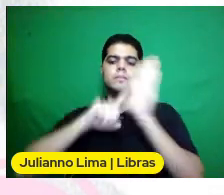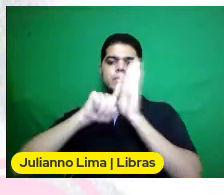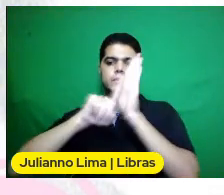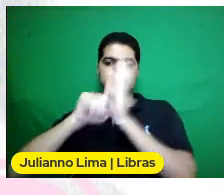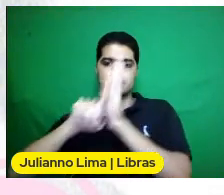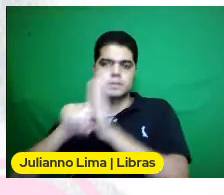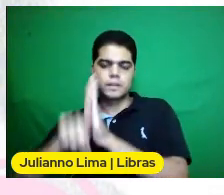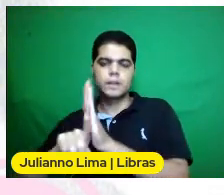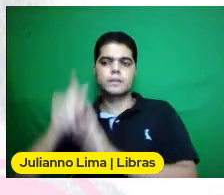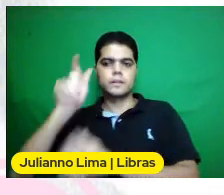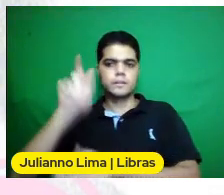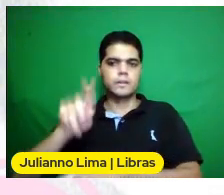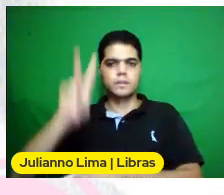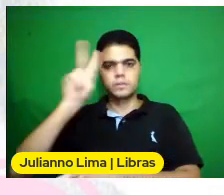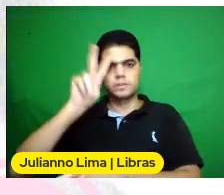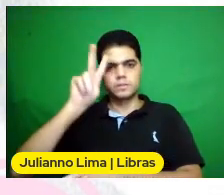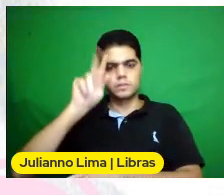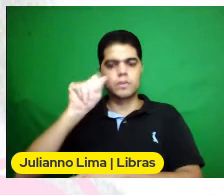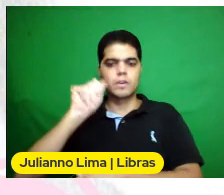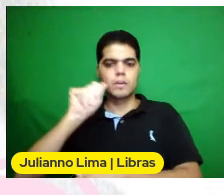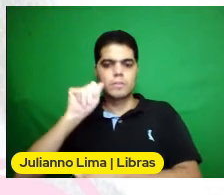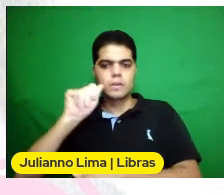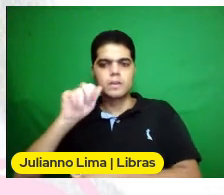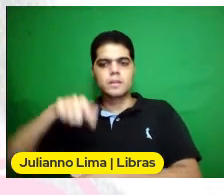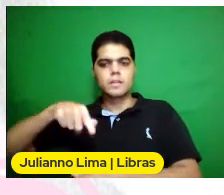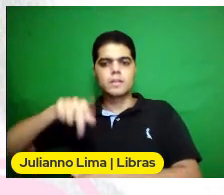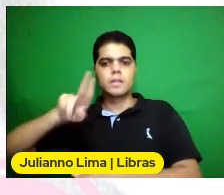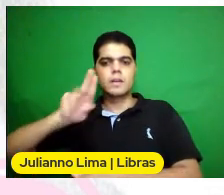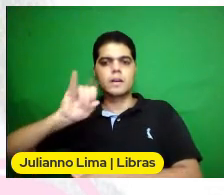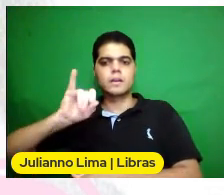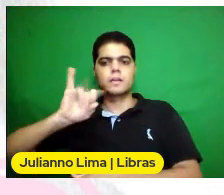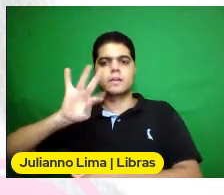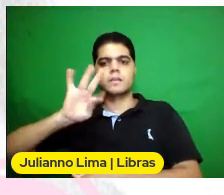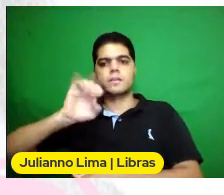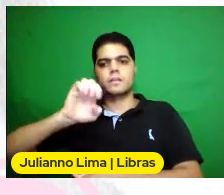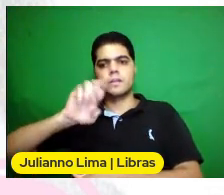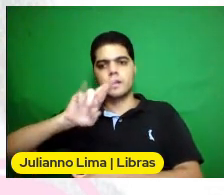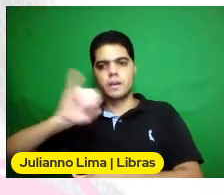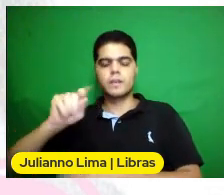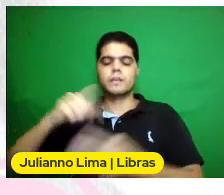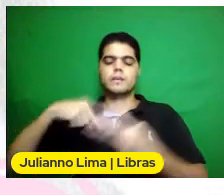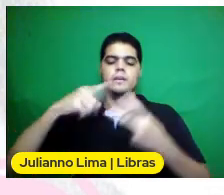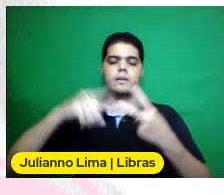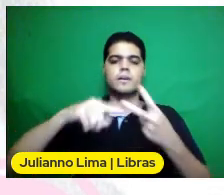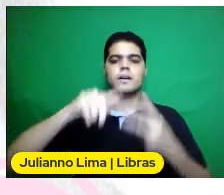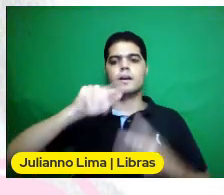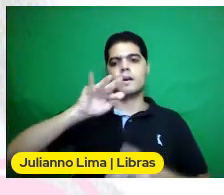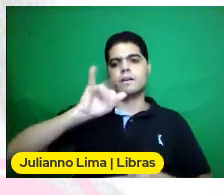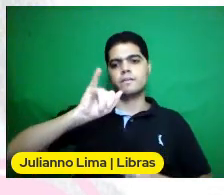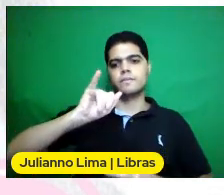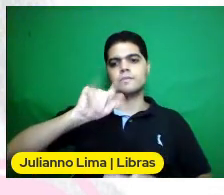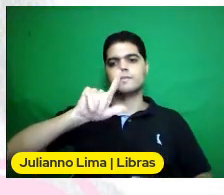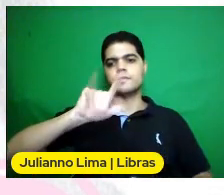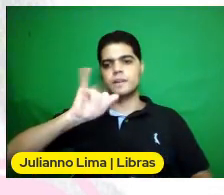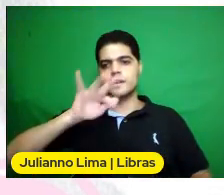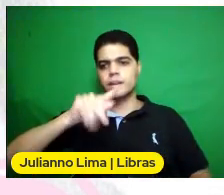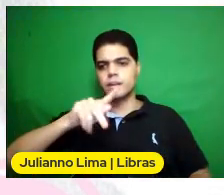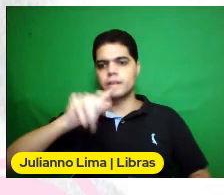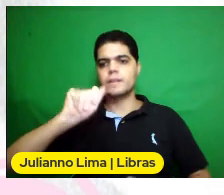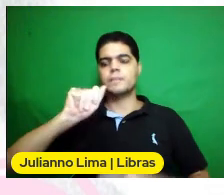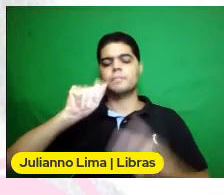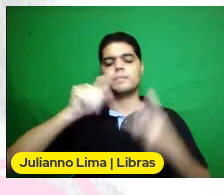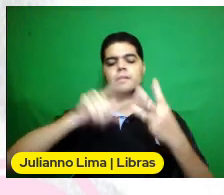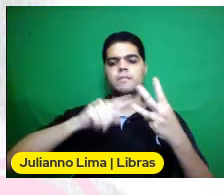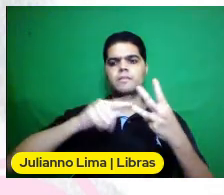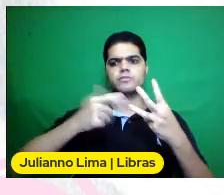que puxa a história da Maria Filipa, que puxa a história de outras mulheres, mas também a própria linguagem da animação, né? E a